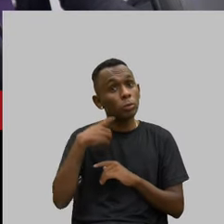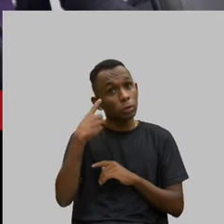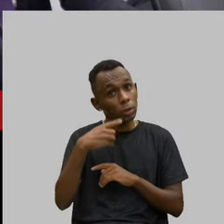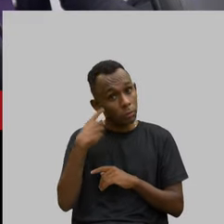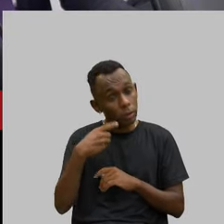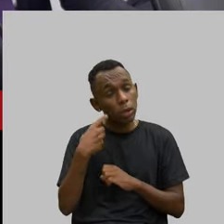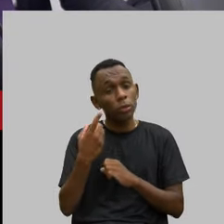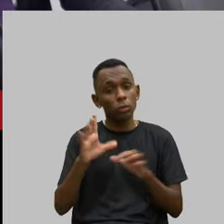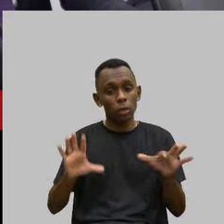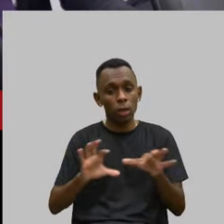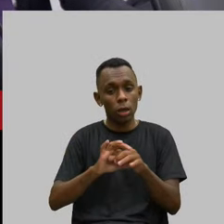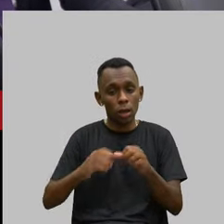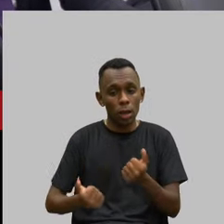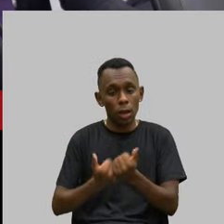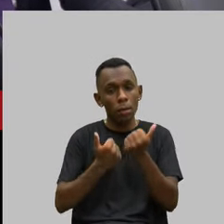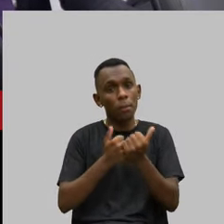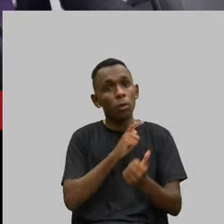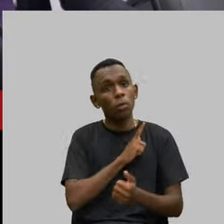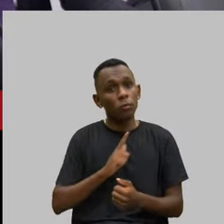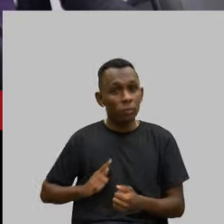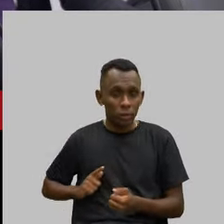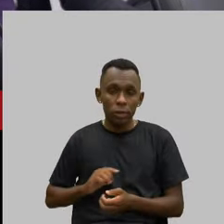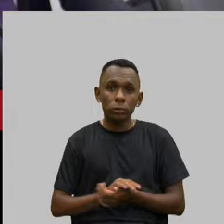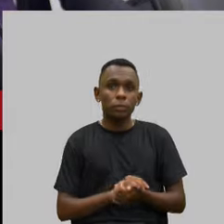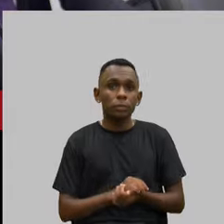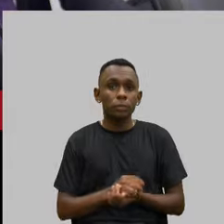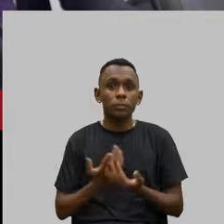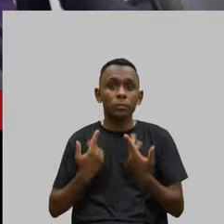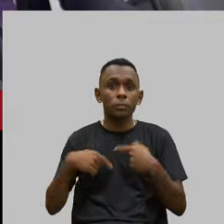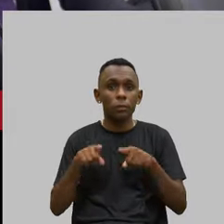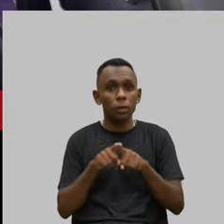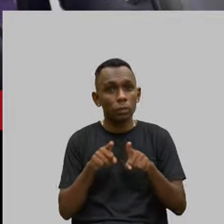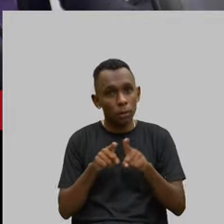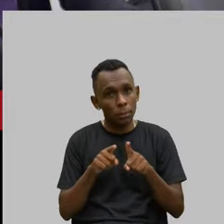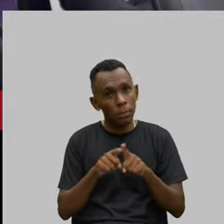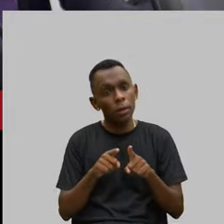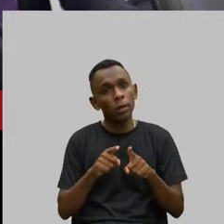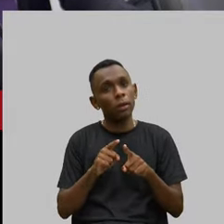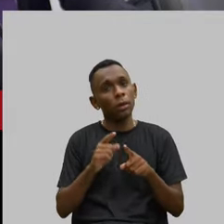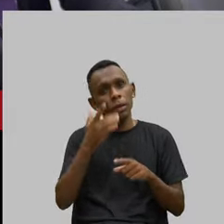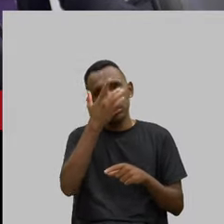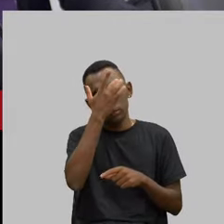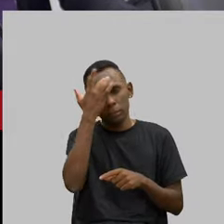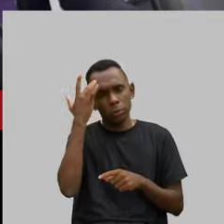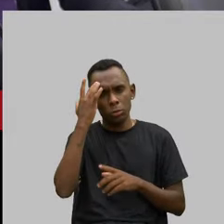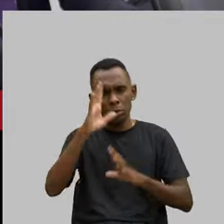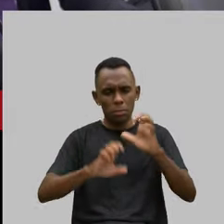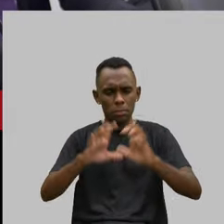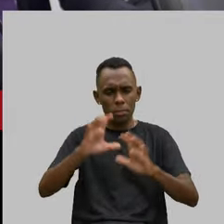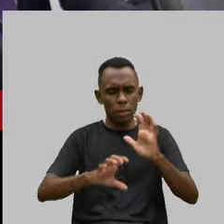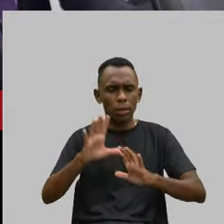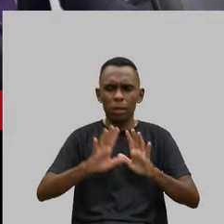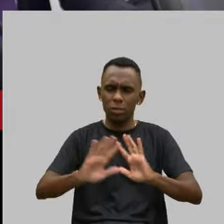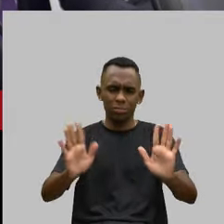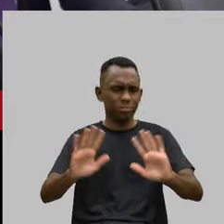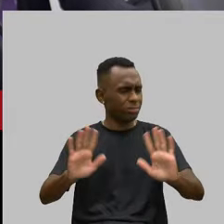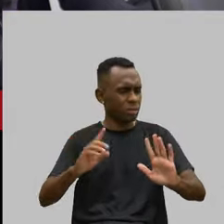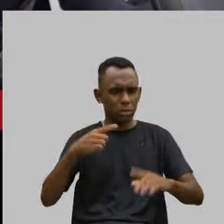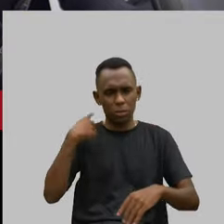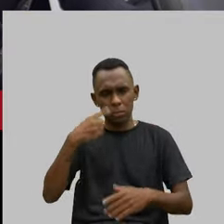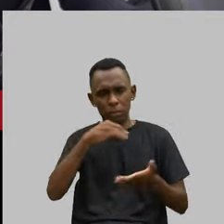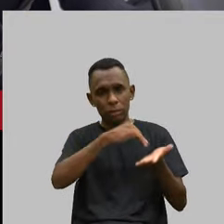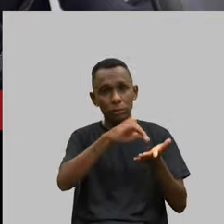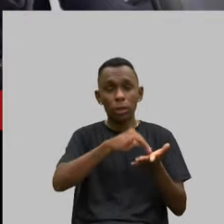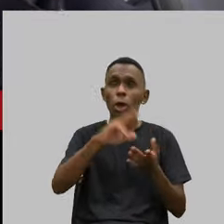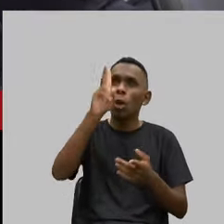governo e sobre essa questão que foi falado aqui que o pessoal não morde eu me lembro de um